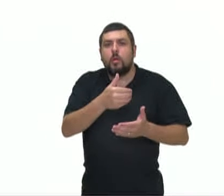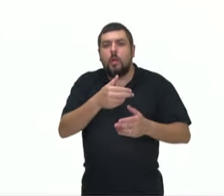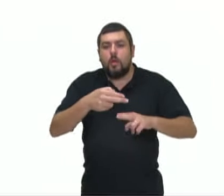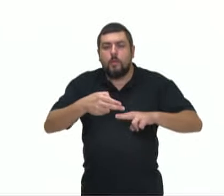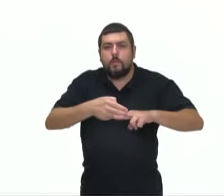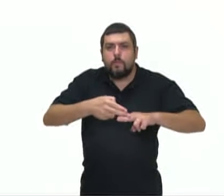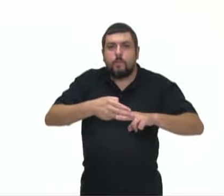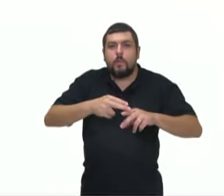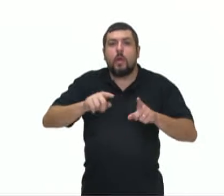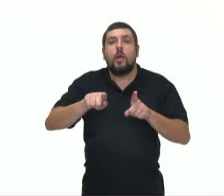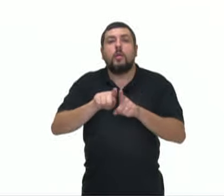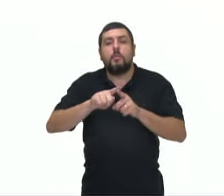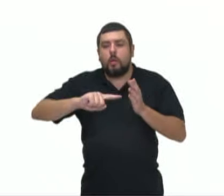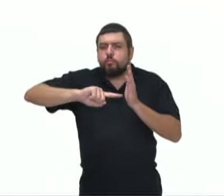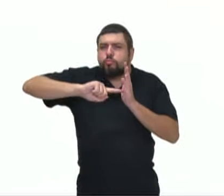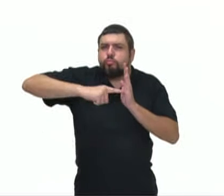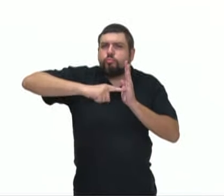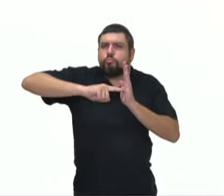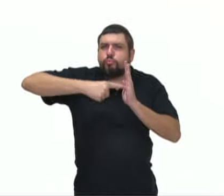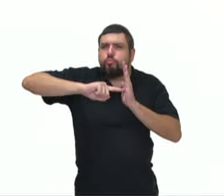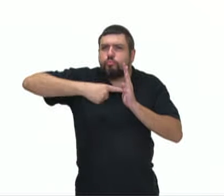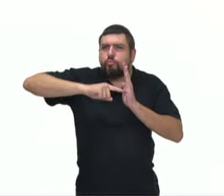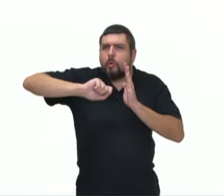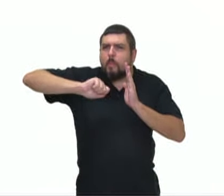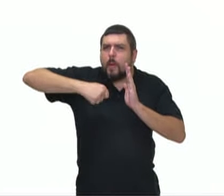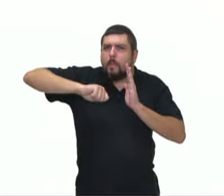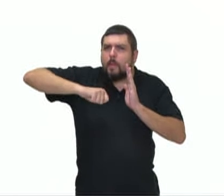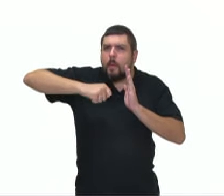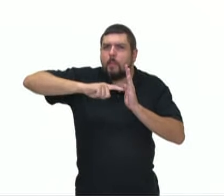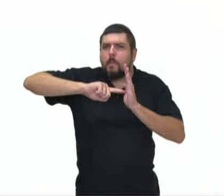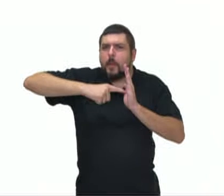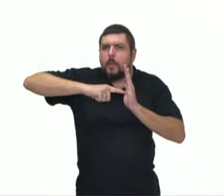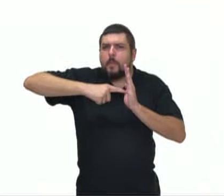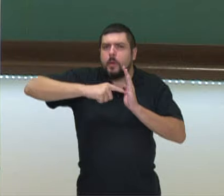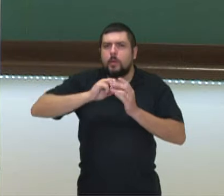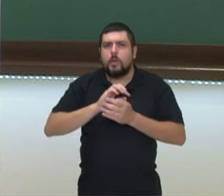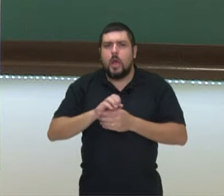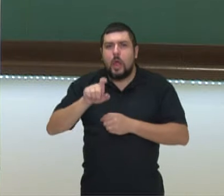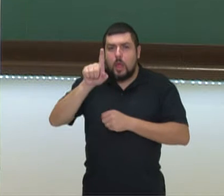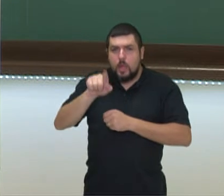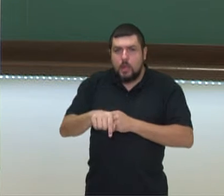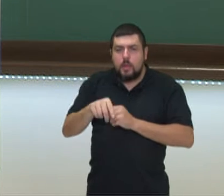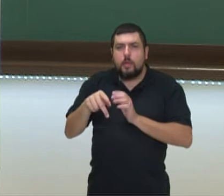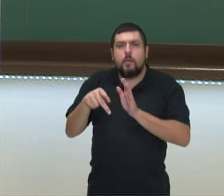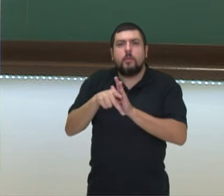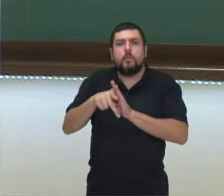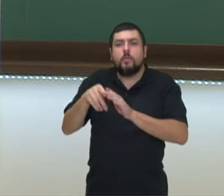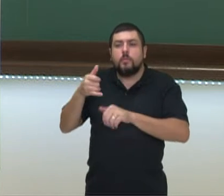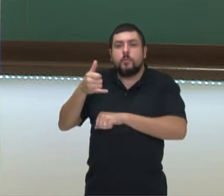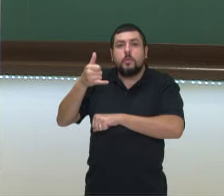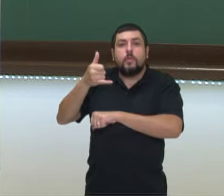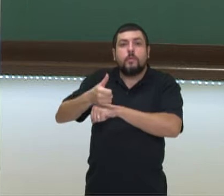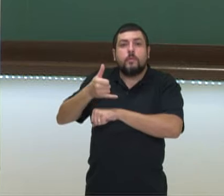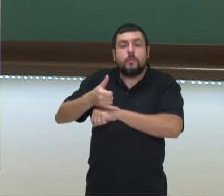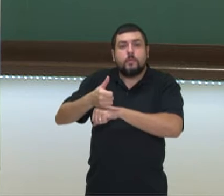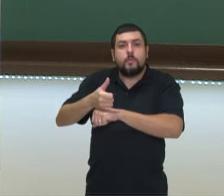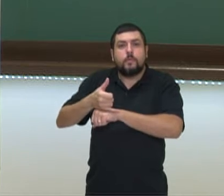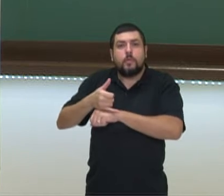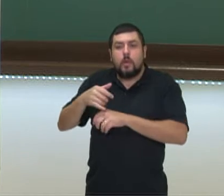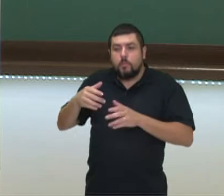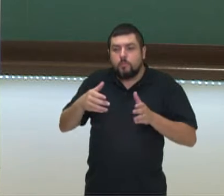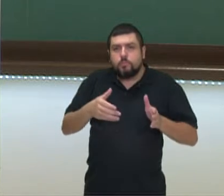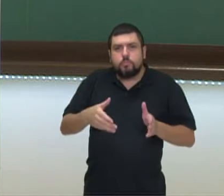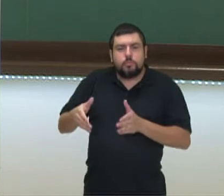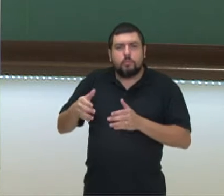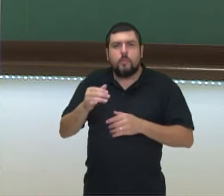um alicate, uma chave de fenda, são trabalhos da metalurgia que a gente utiliza diariamente, né? Veja como, por exemplo, uma